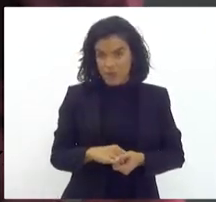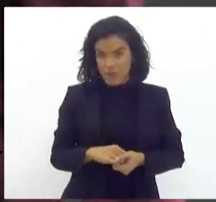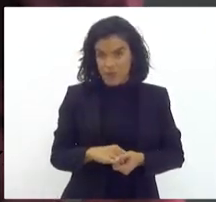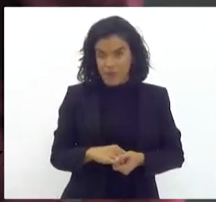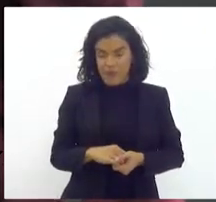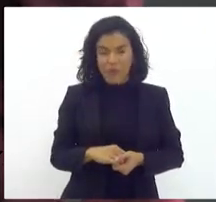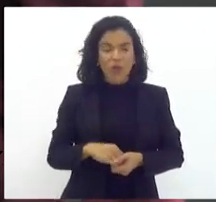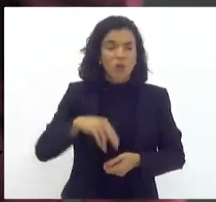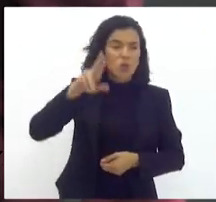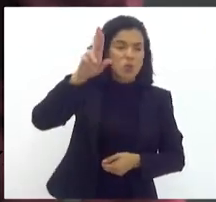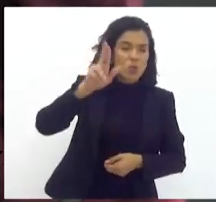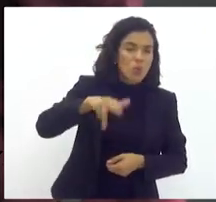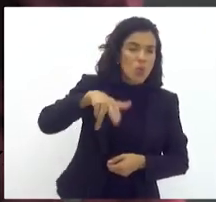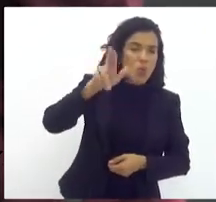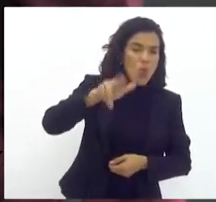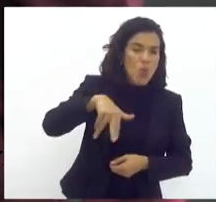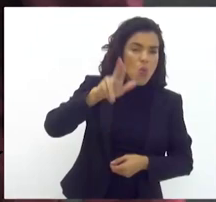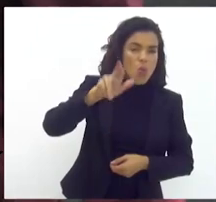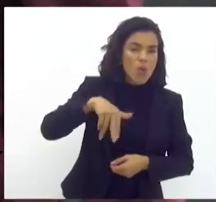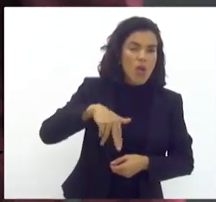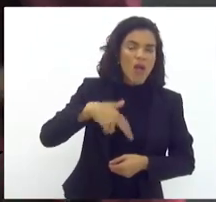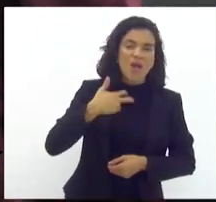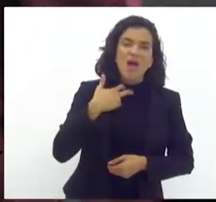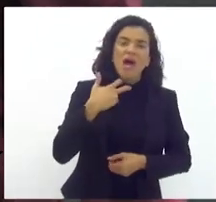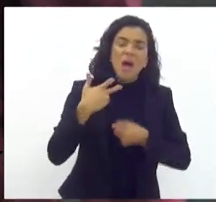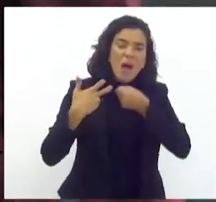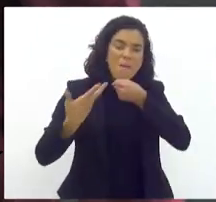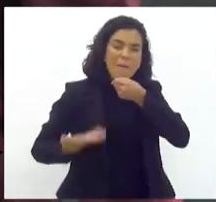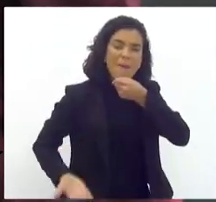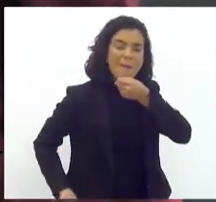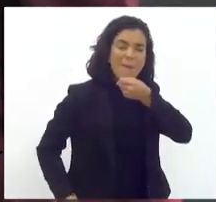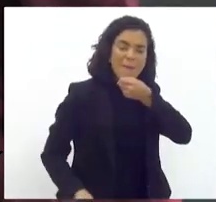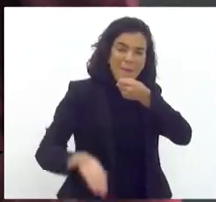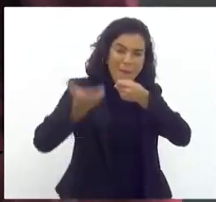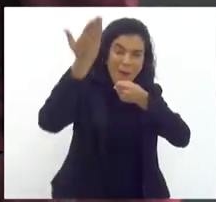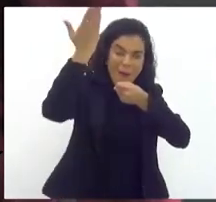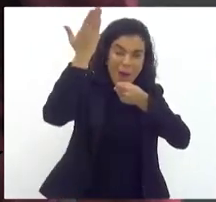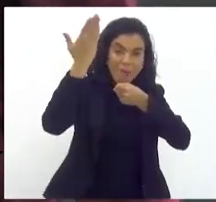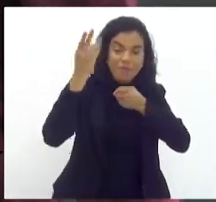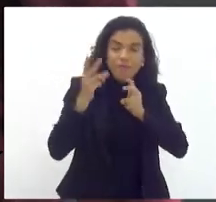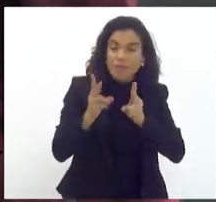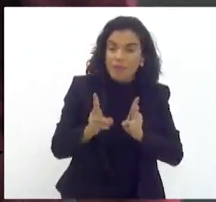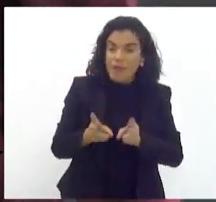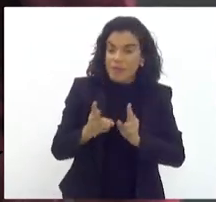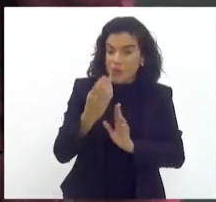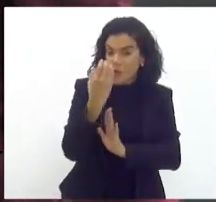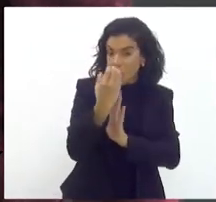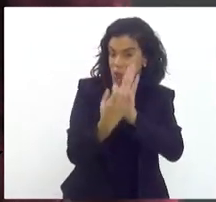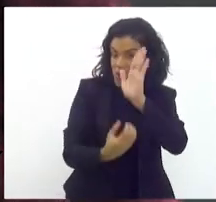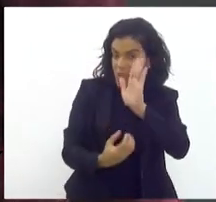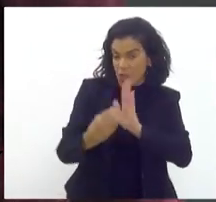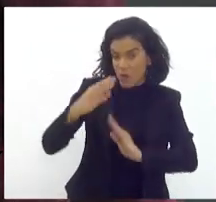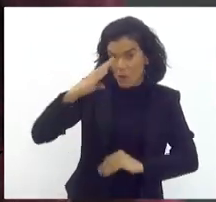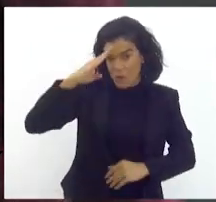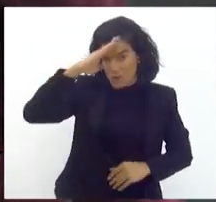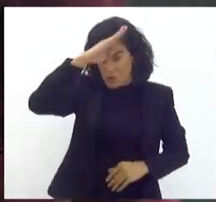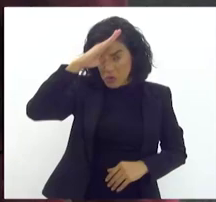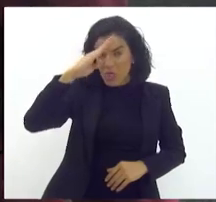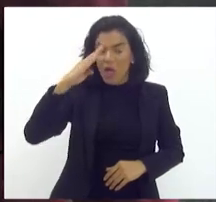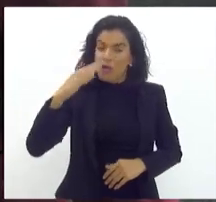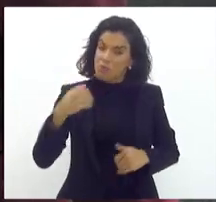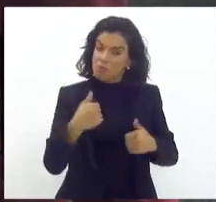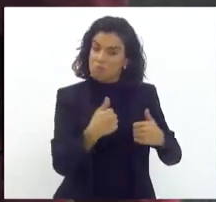e jamais levantei a voz com todo o currículo do presidente bolsonaro